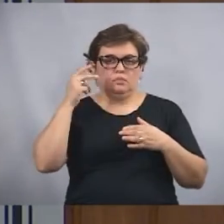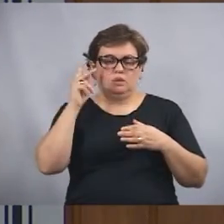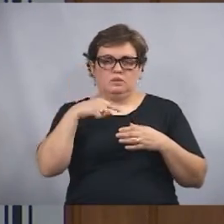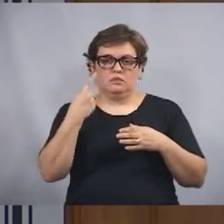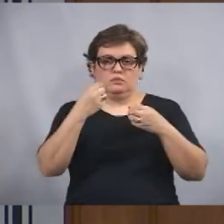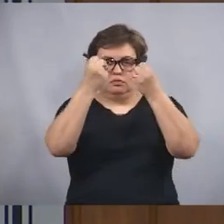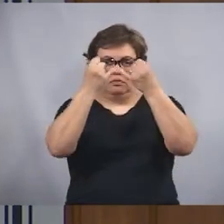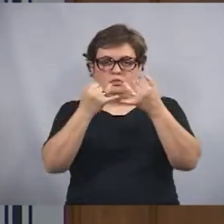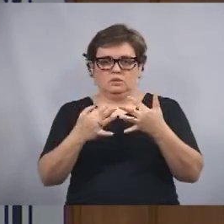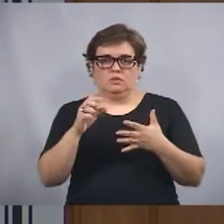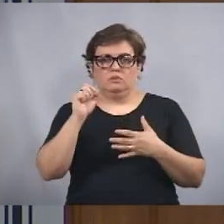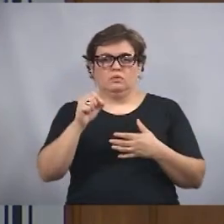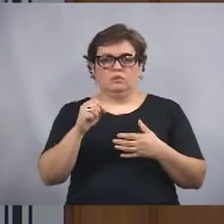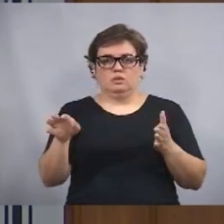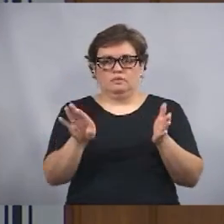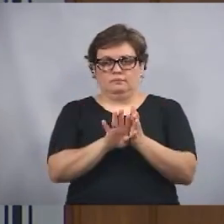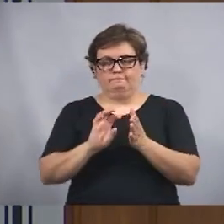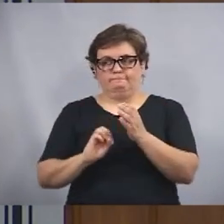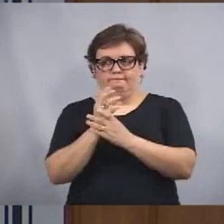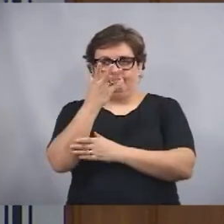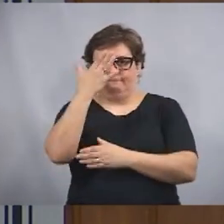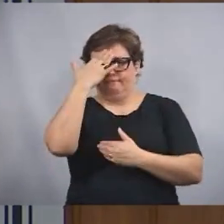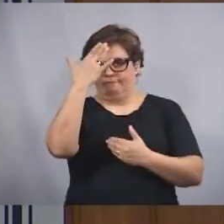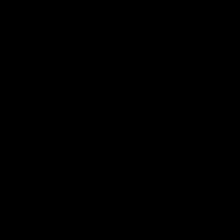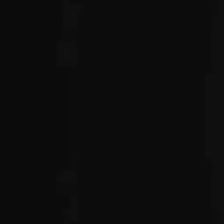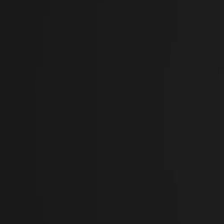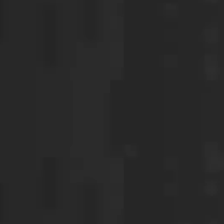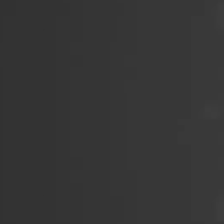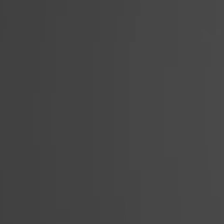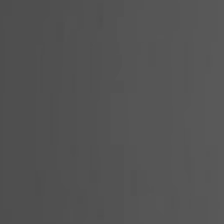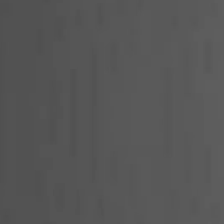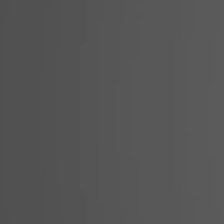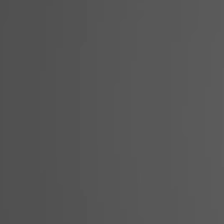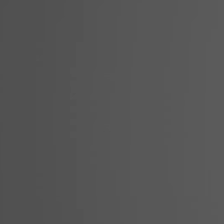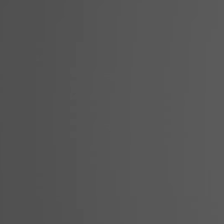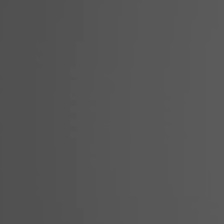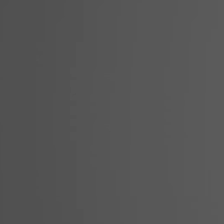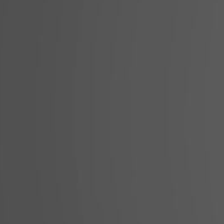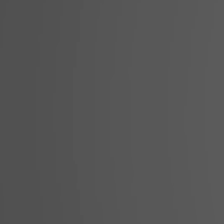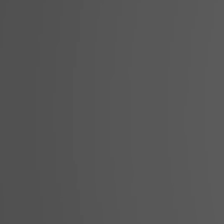esclarecer exatamente o que vai acontecer obrigado pelo presente e